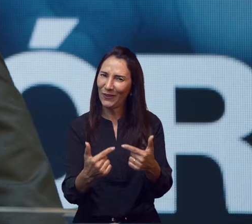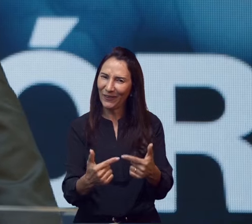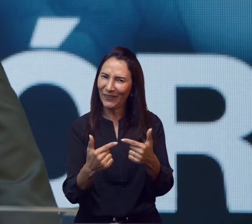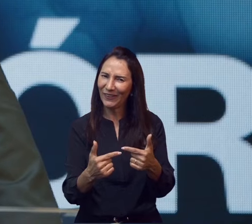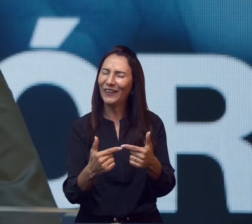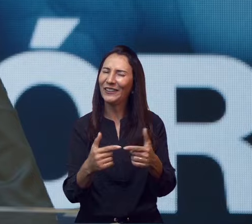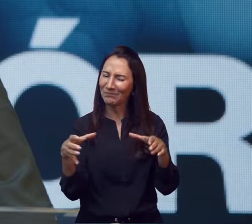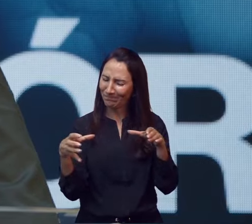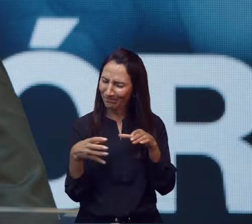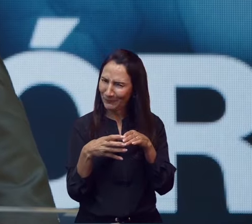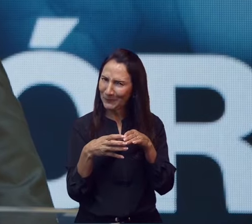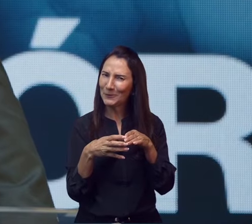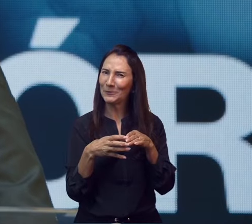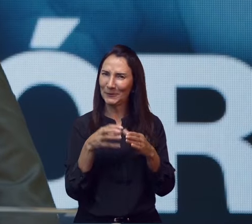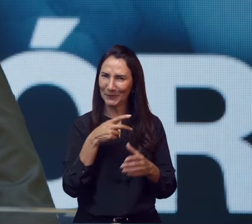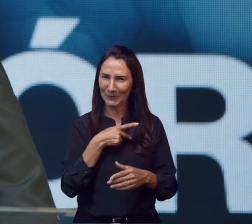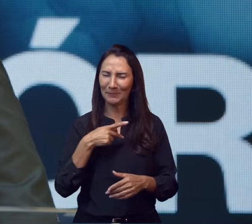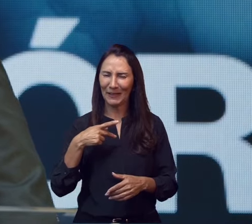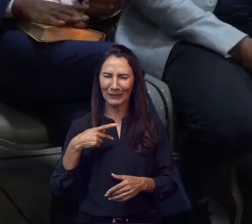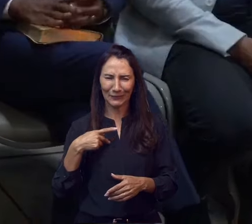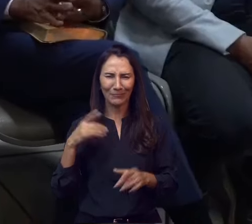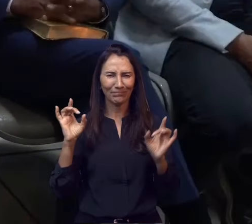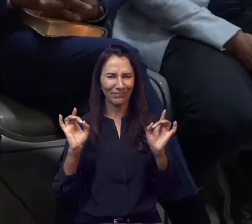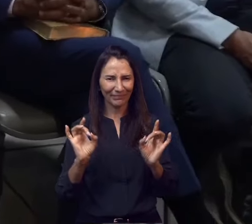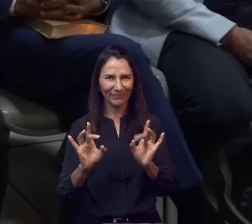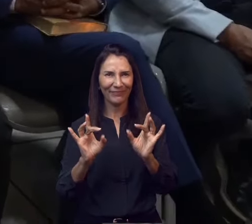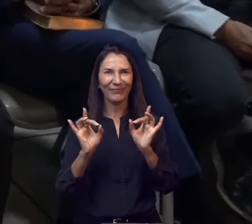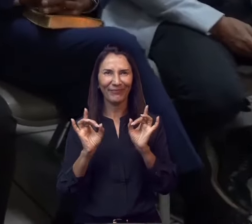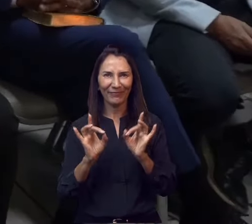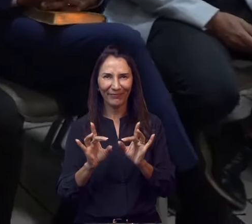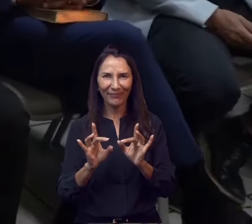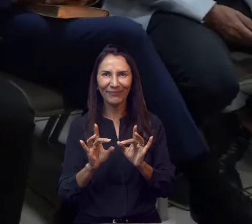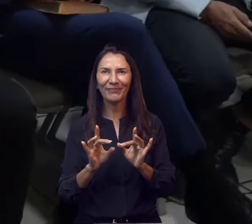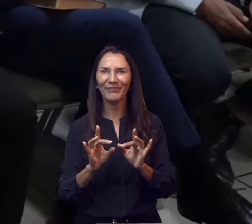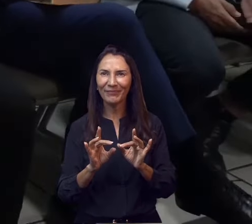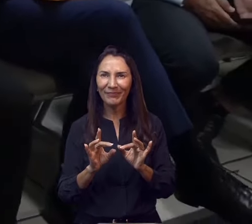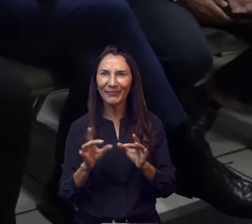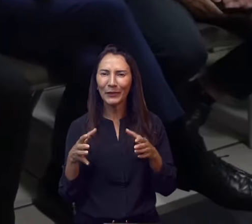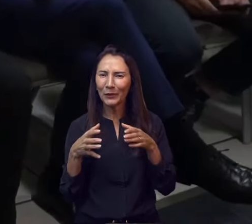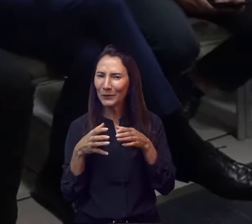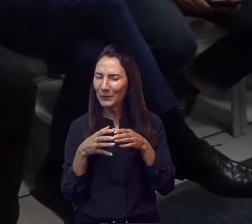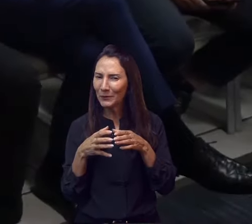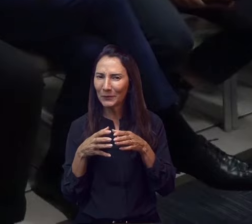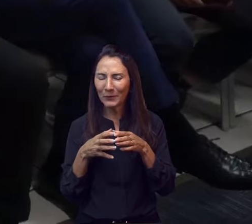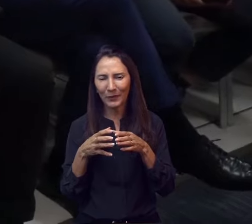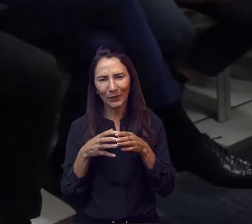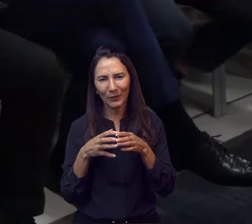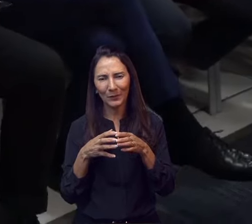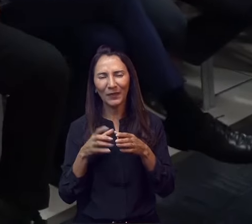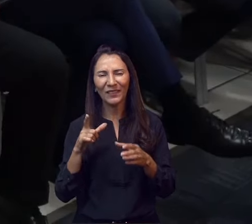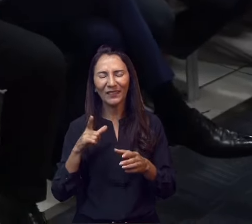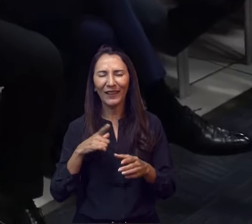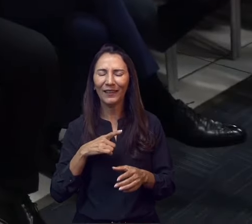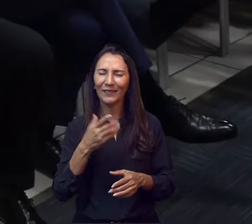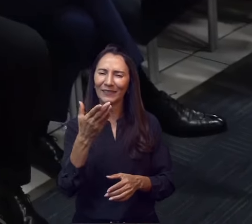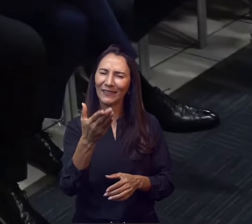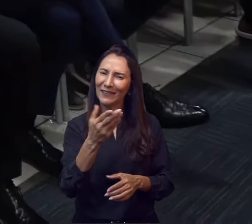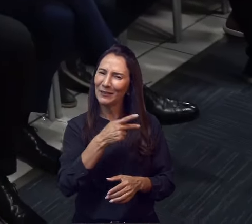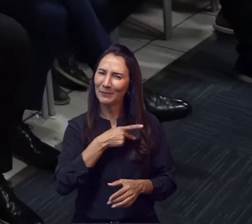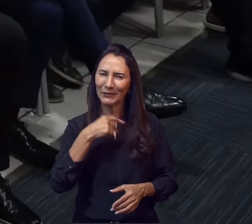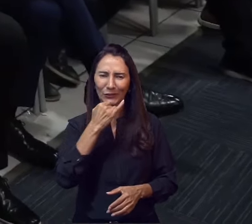desse seleto grupo mas desse grupo que tem o pastor Jorge Linhares que é o homem